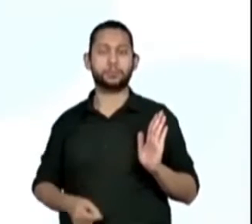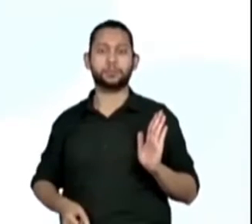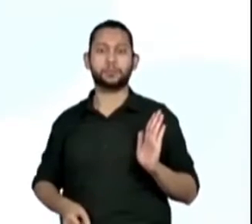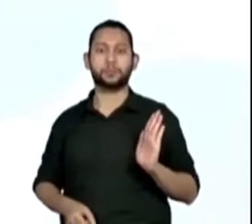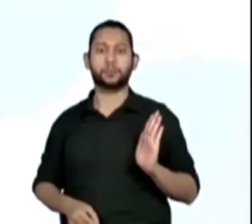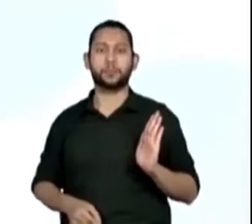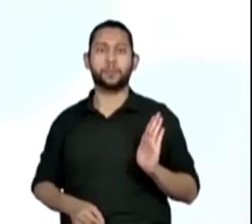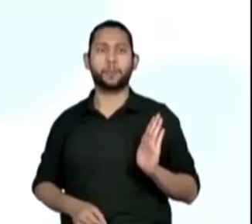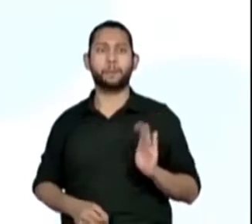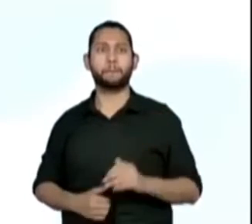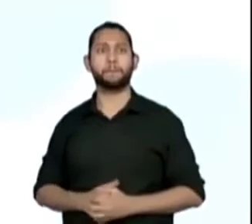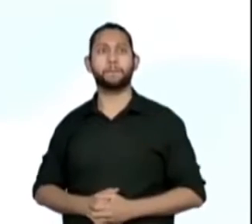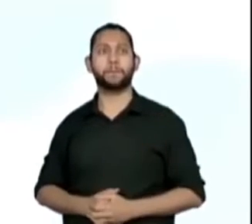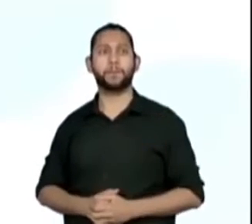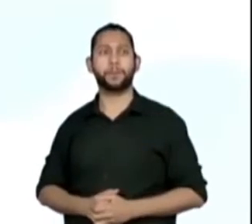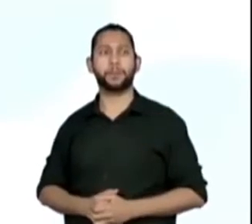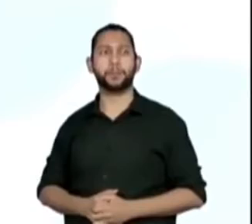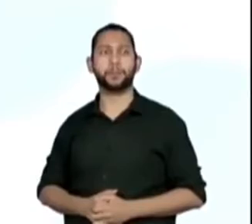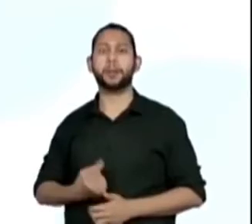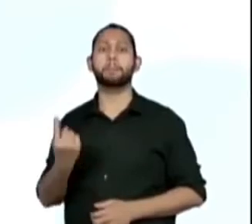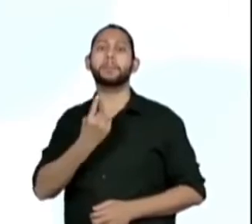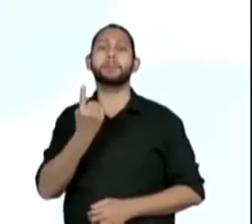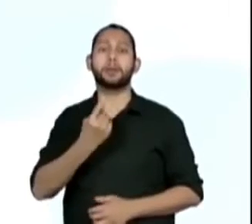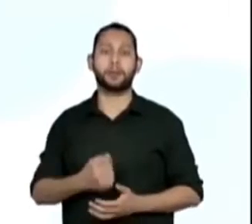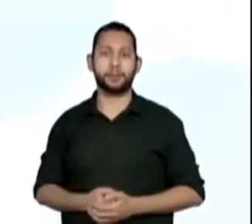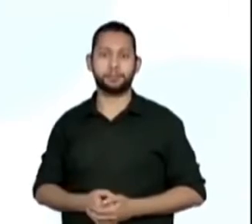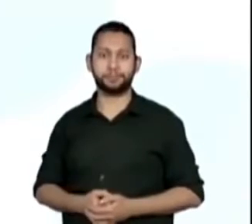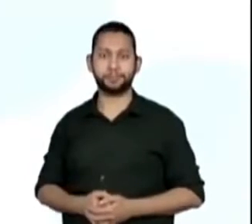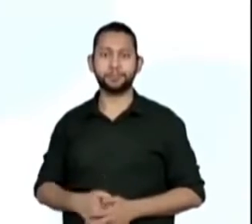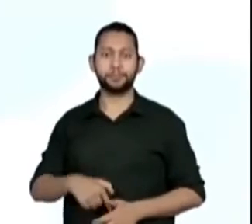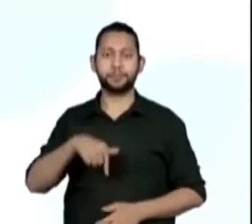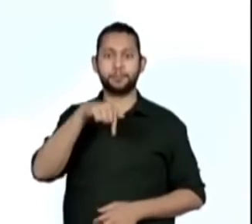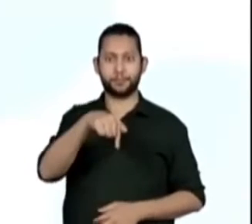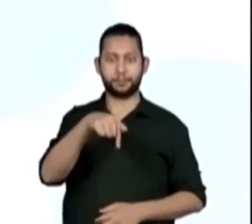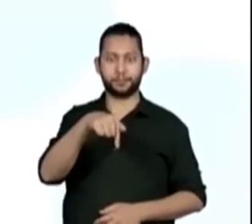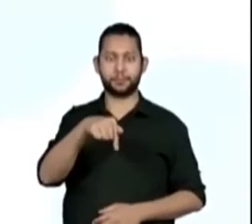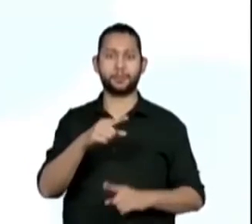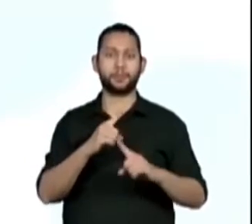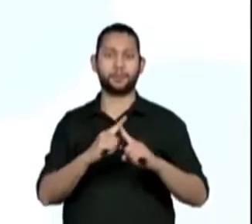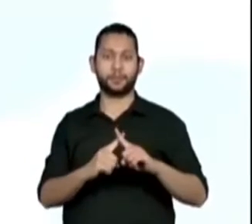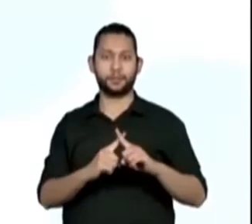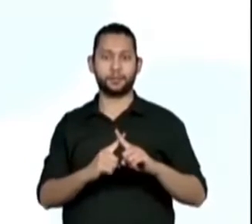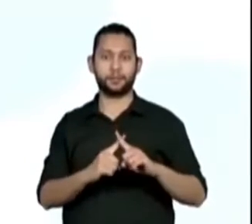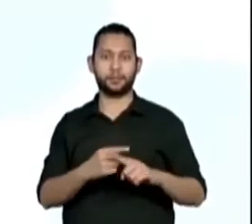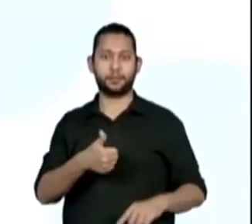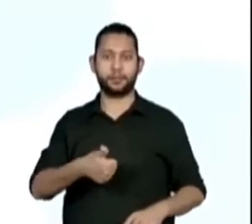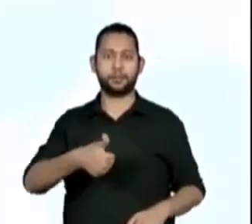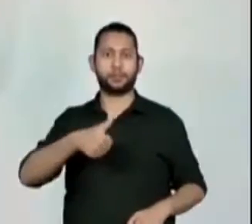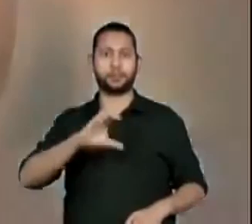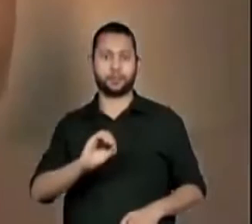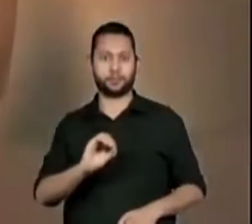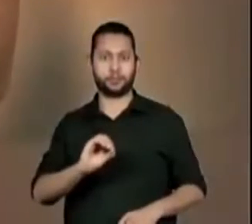Opa, foi. Qual que é a primeira, Pro? 7 vezes 10. Deixa eu ver se o...